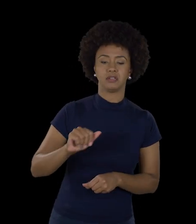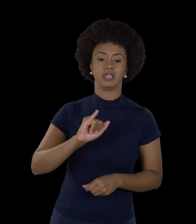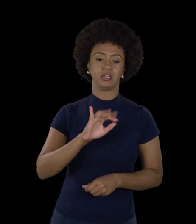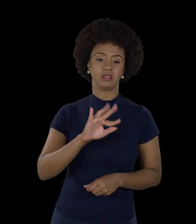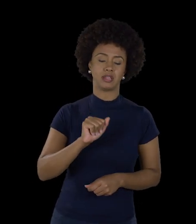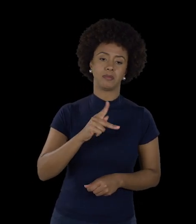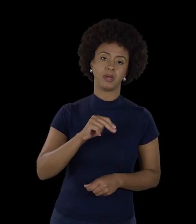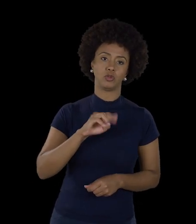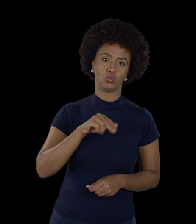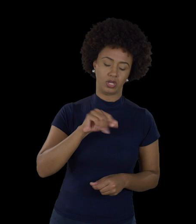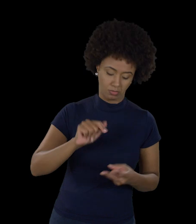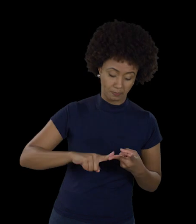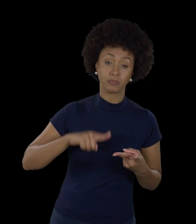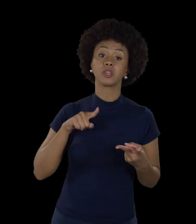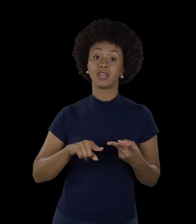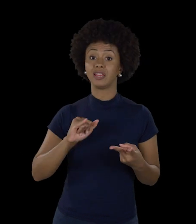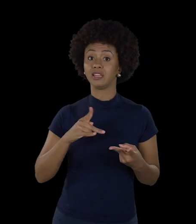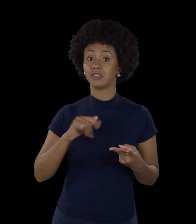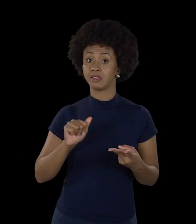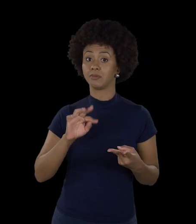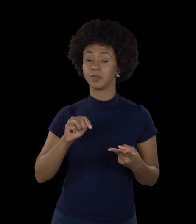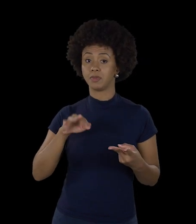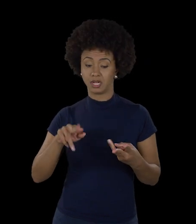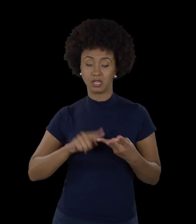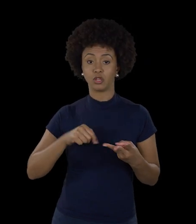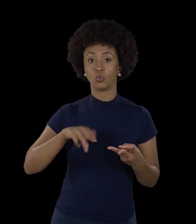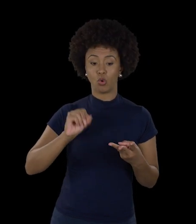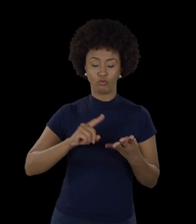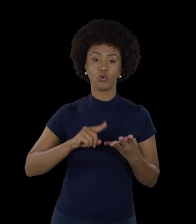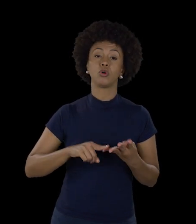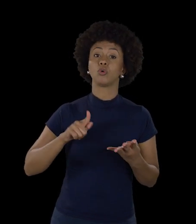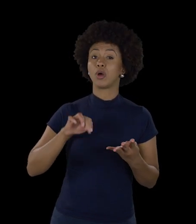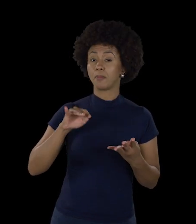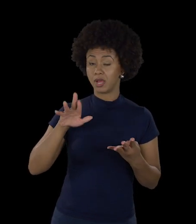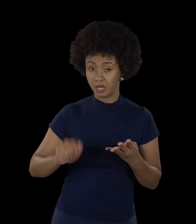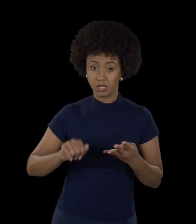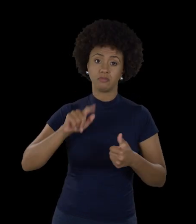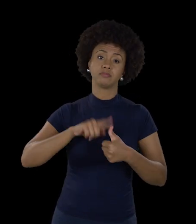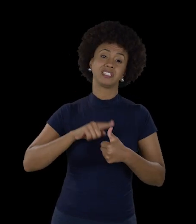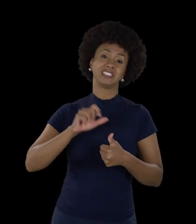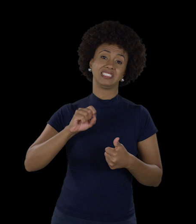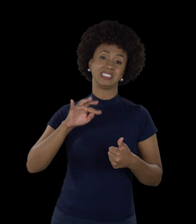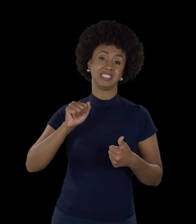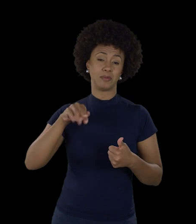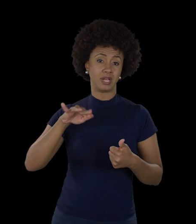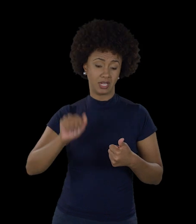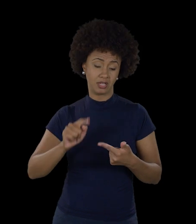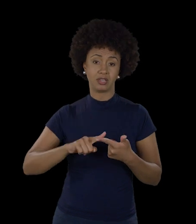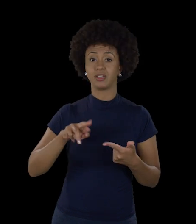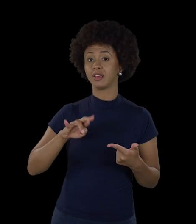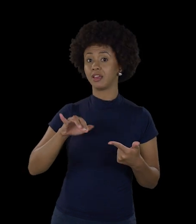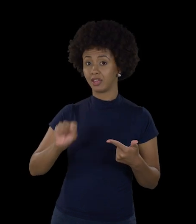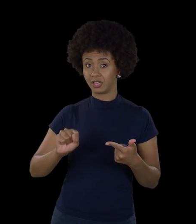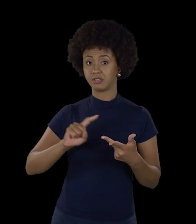hidrográficas, incluindo a Itabapoana, Itapemirim, Novo, Benevente, Guarapari,